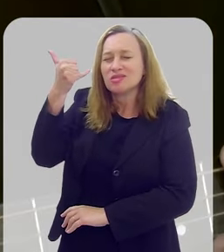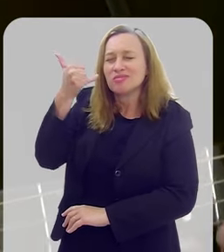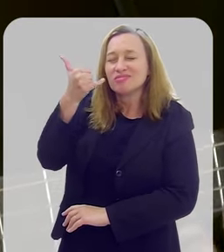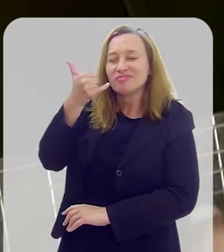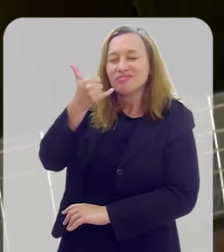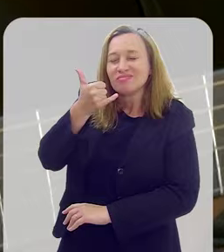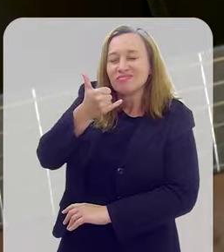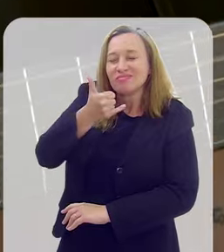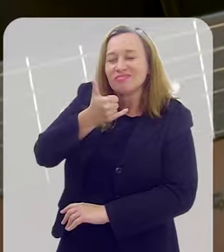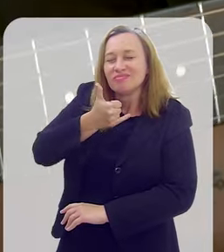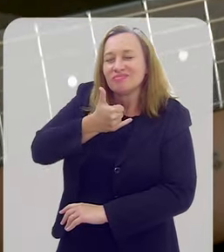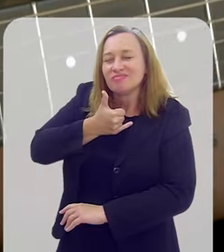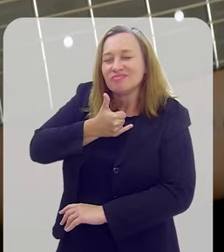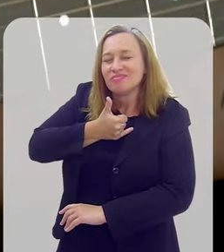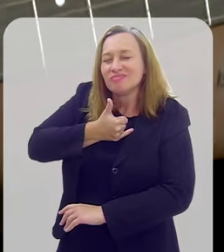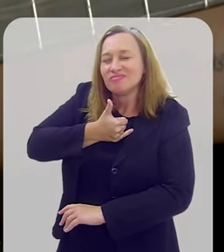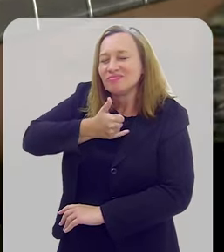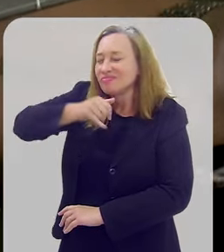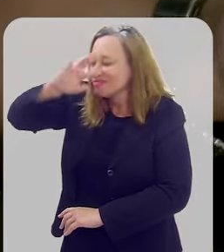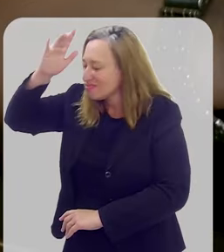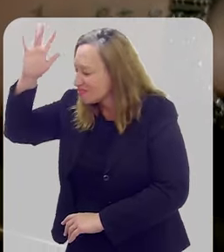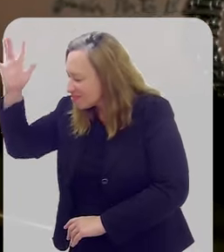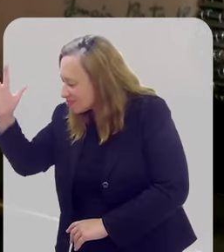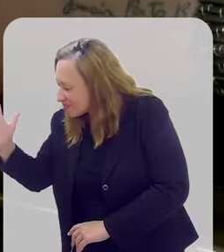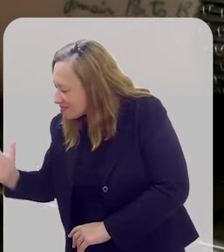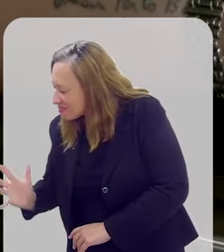voz e te ador